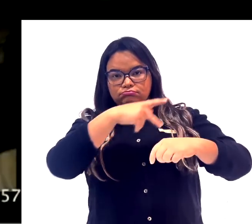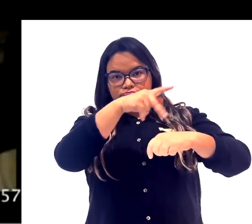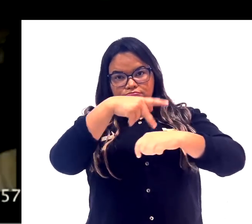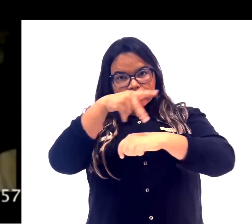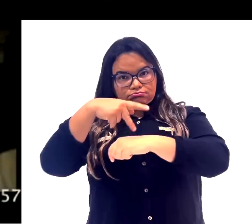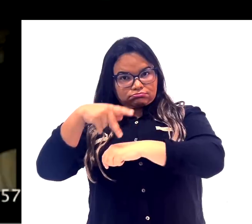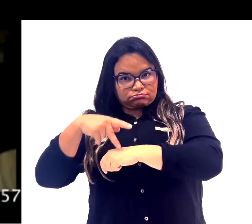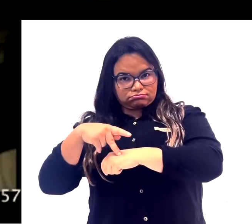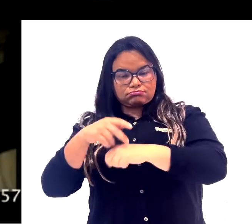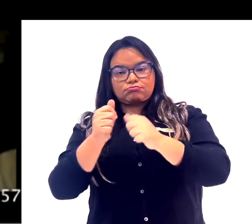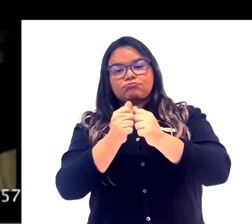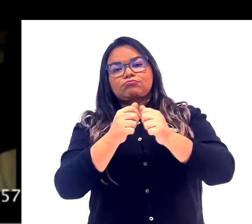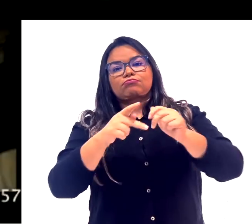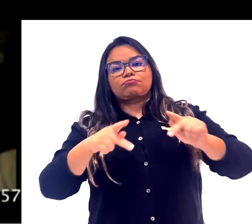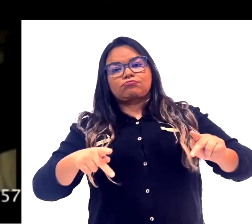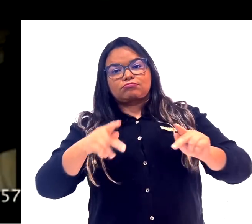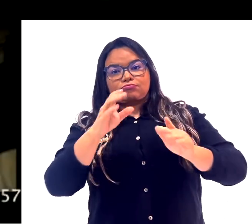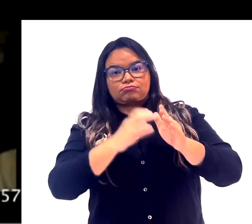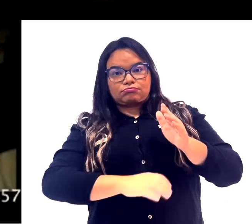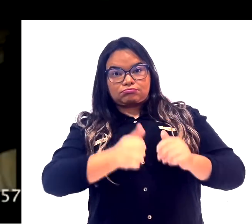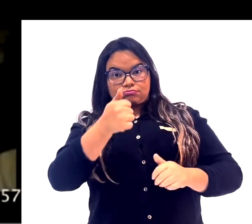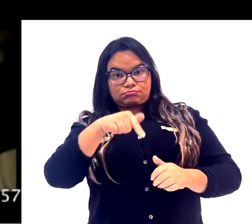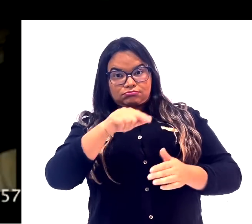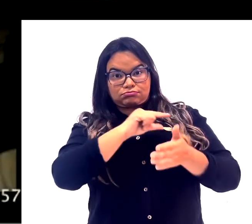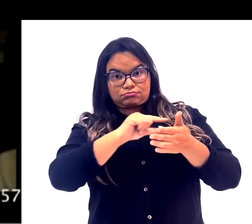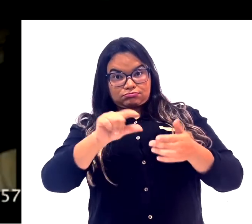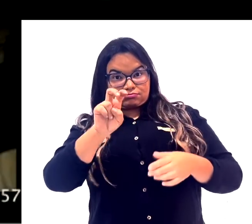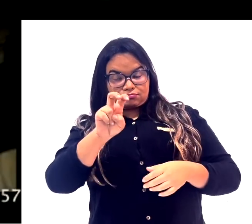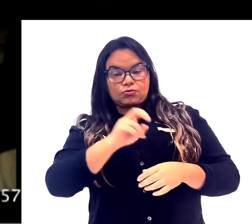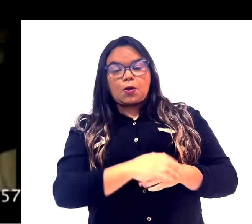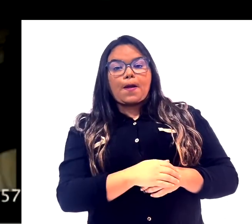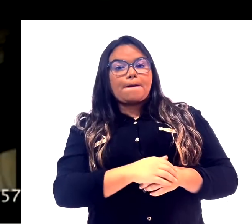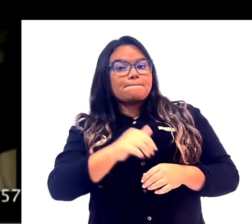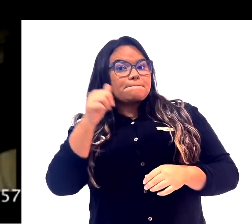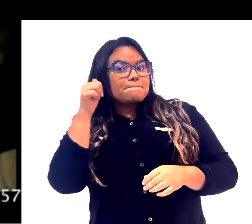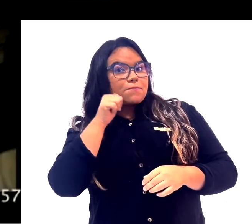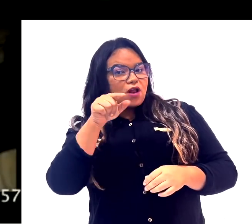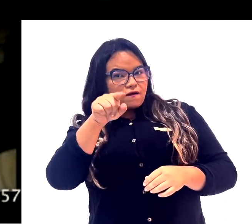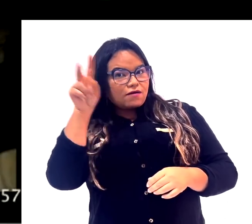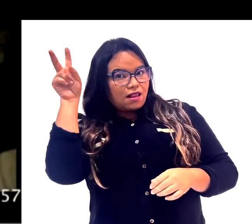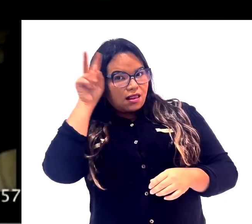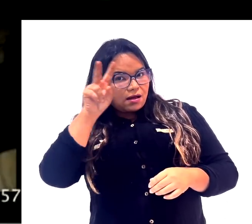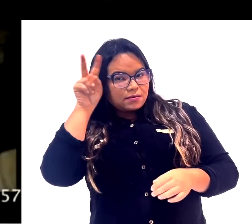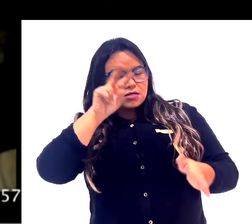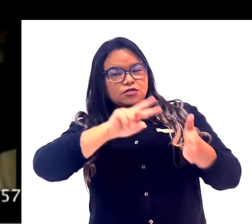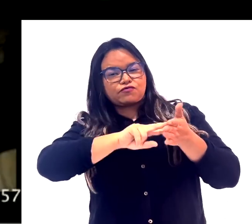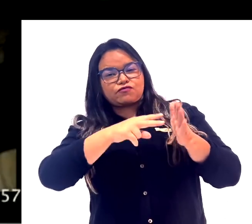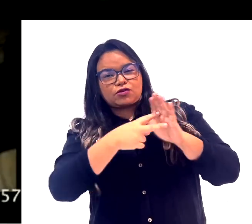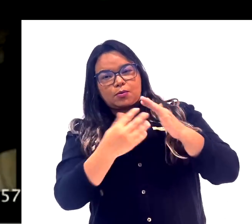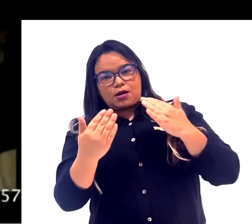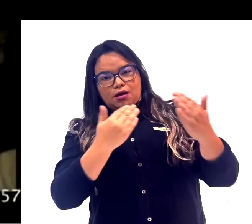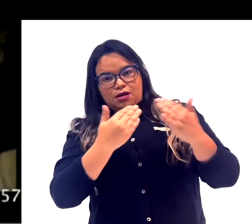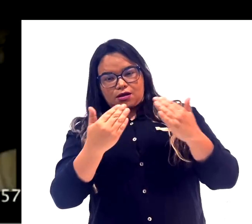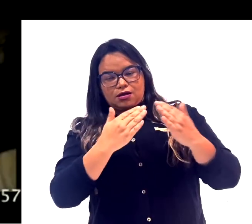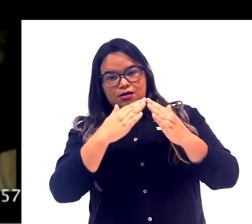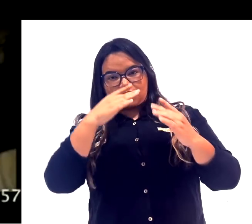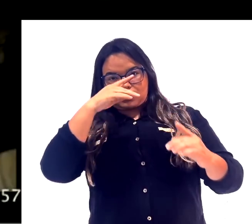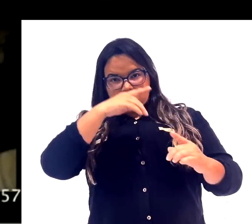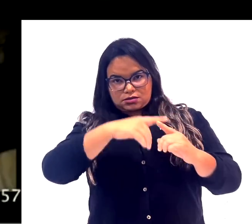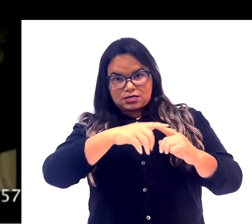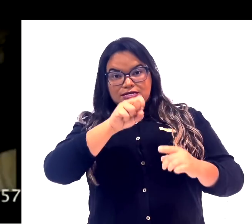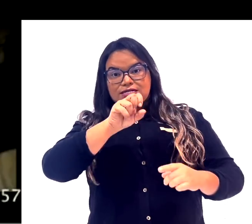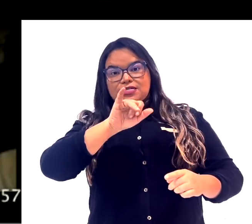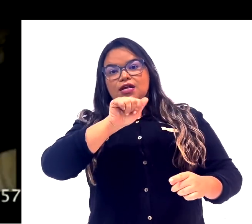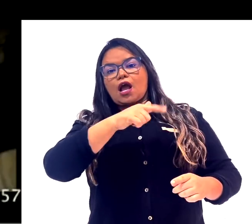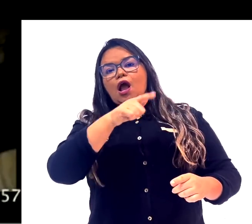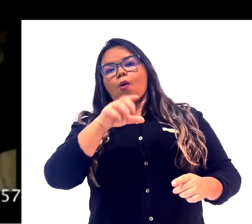a nações, Apocalipse 17:5. A mulher, vocês vão se lembrar, é a igreja.